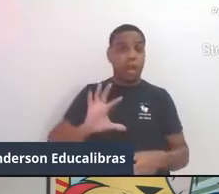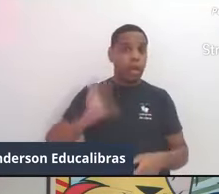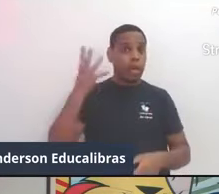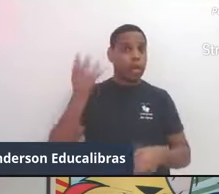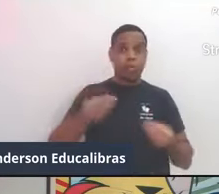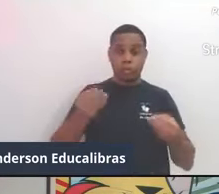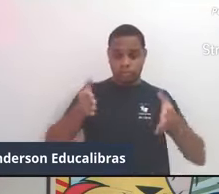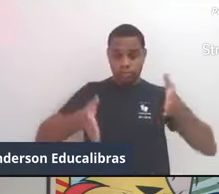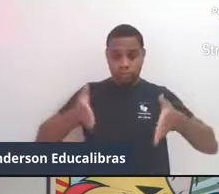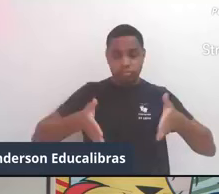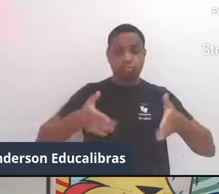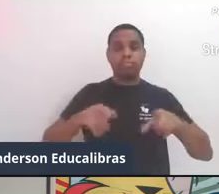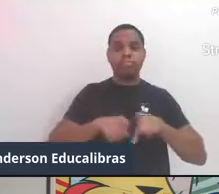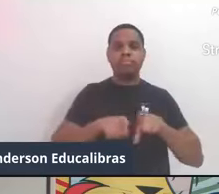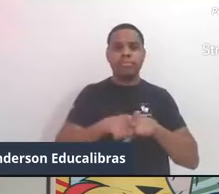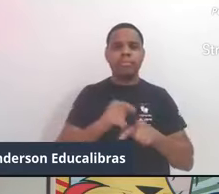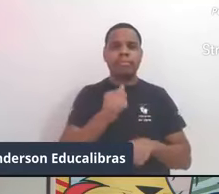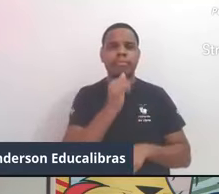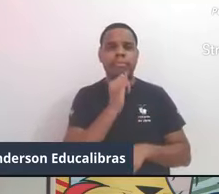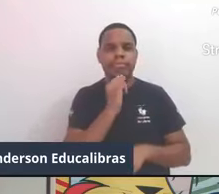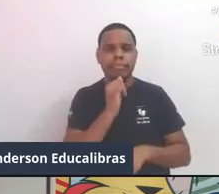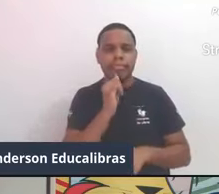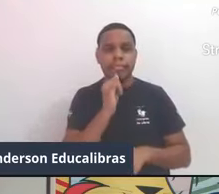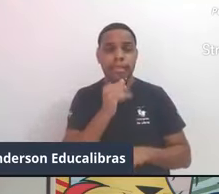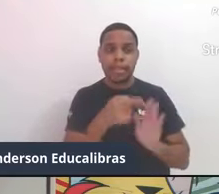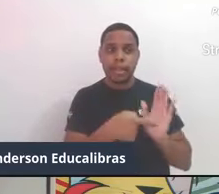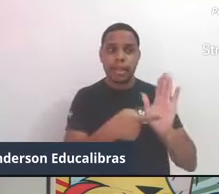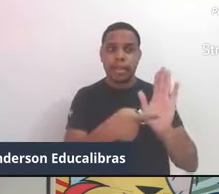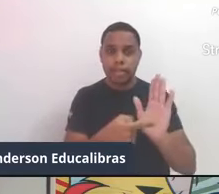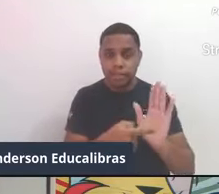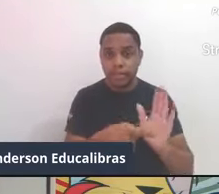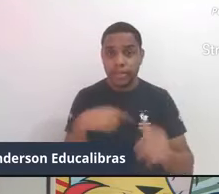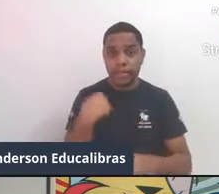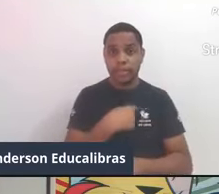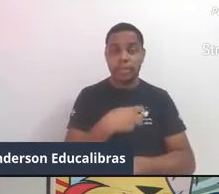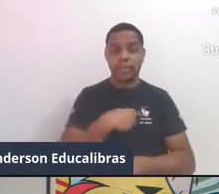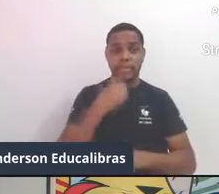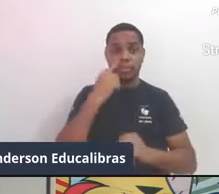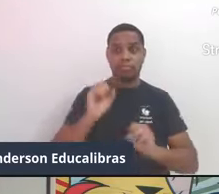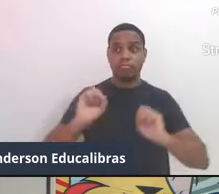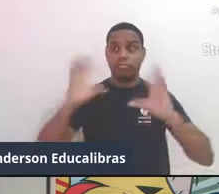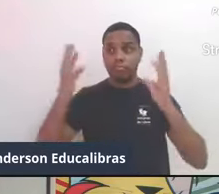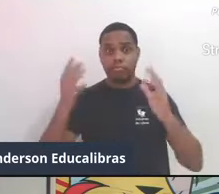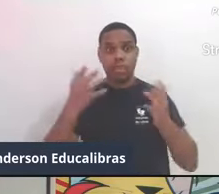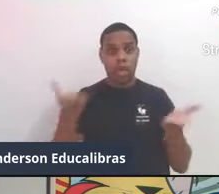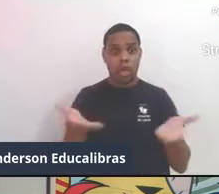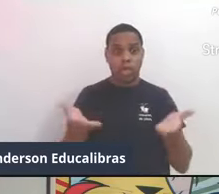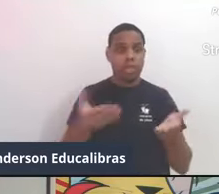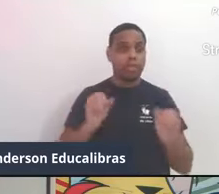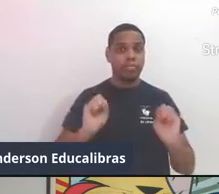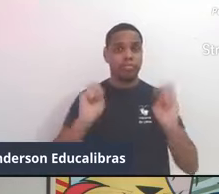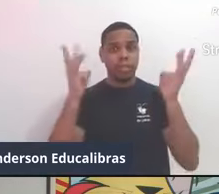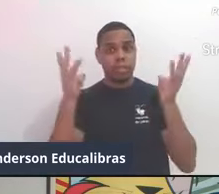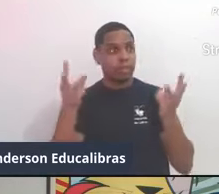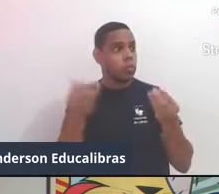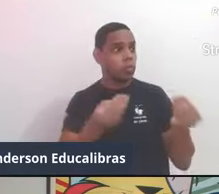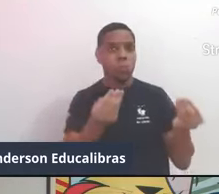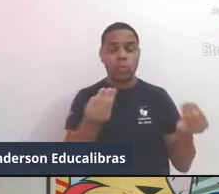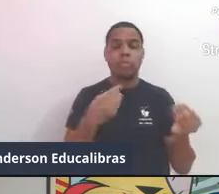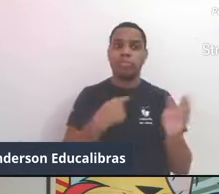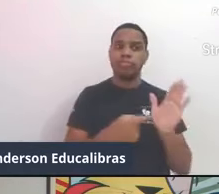como exemplo de como tem que ser os eventos neste momento. Né? Então,